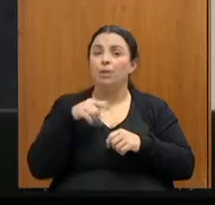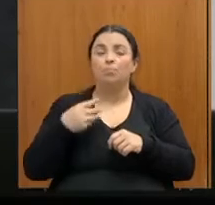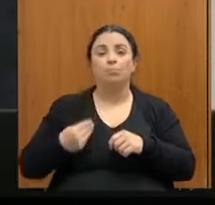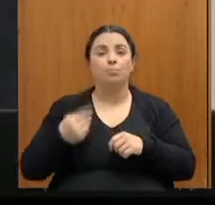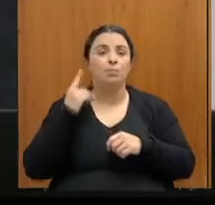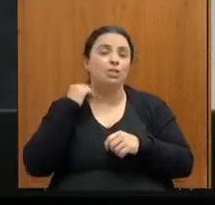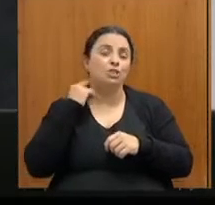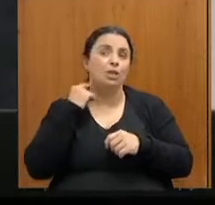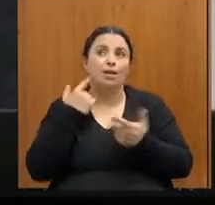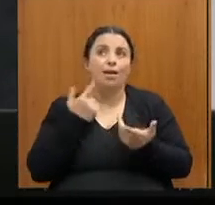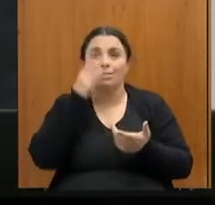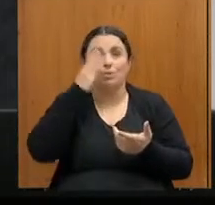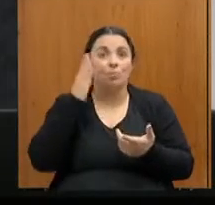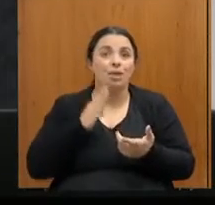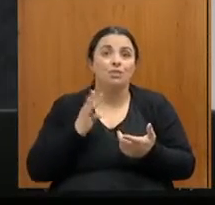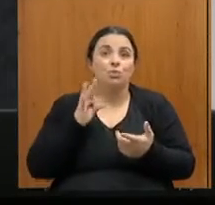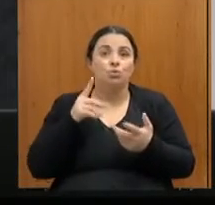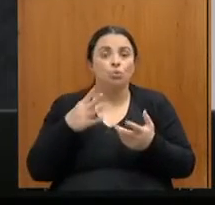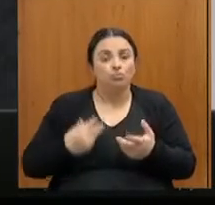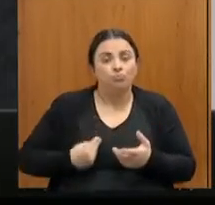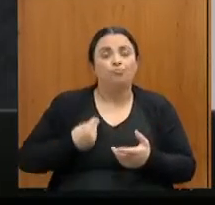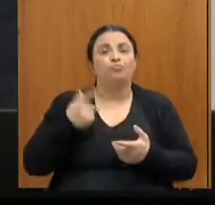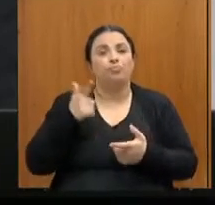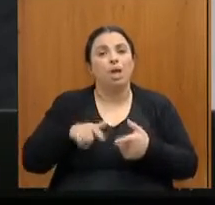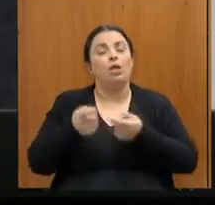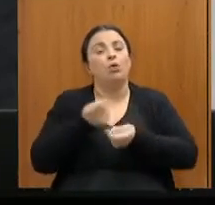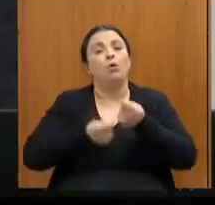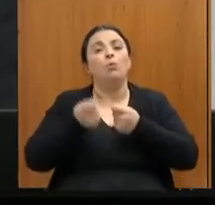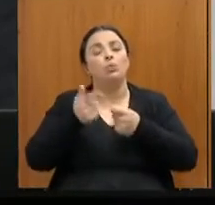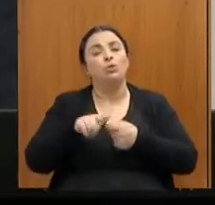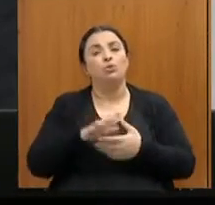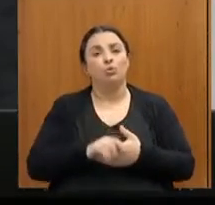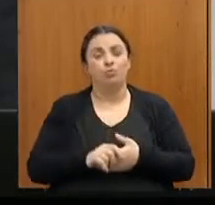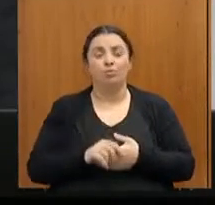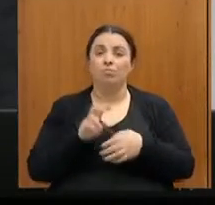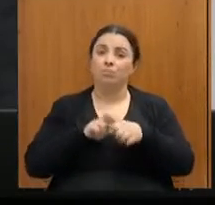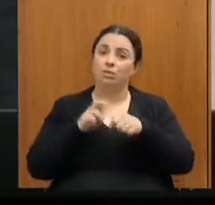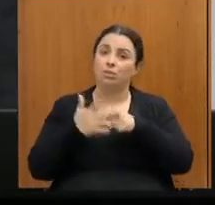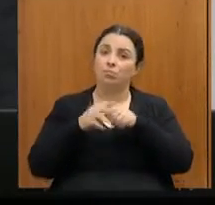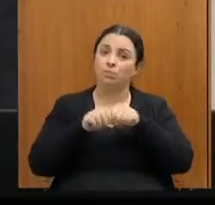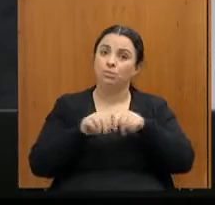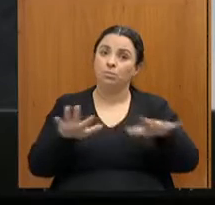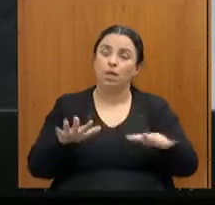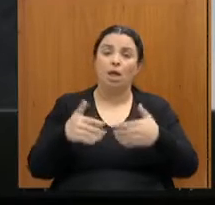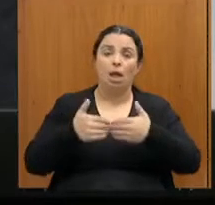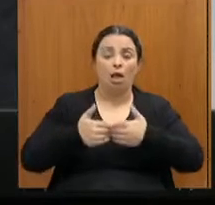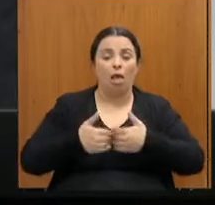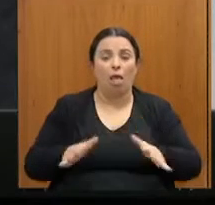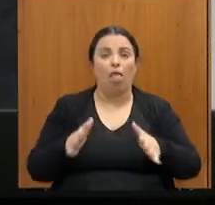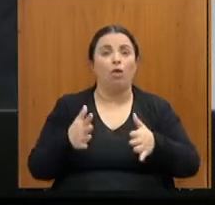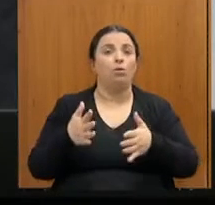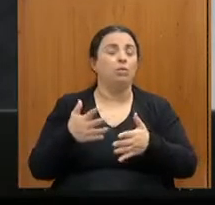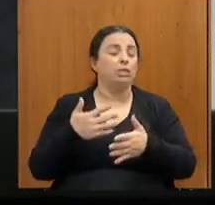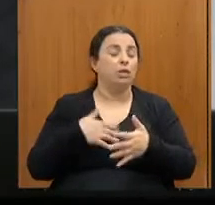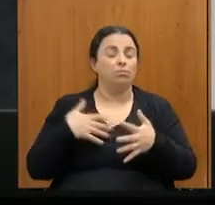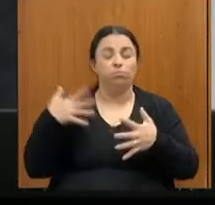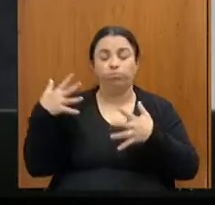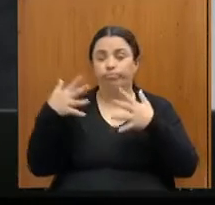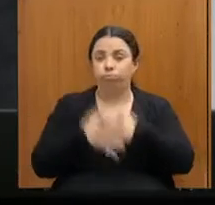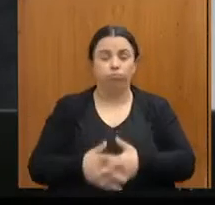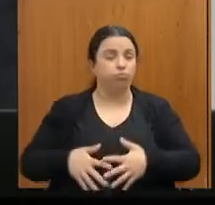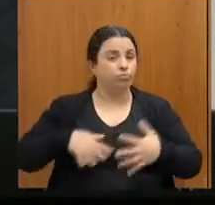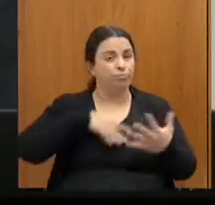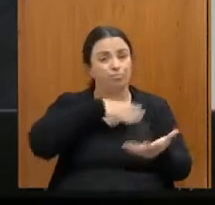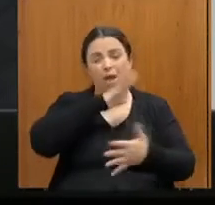Minas Gerais do Brasil Isso não é um problema só me livro né Poderia veio e bagunçou toda a lógica